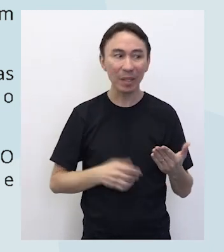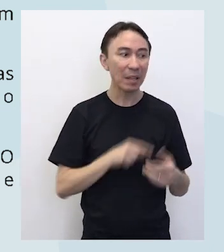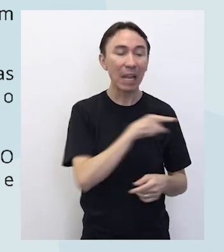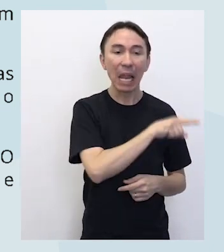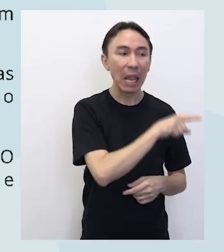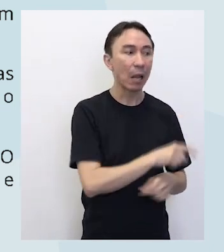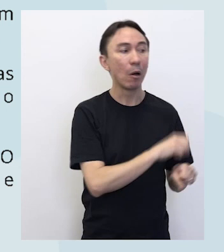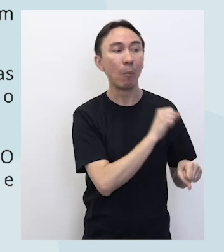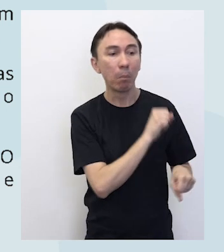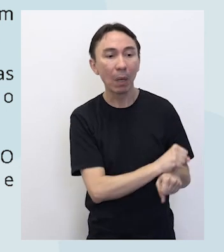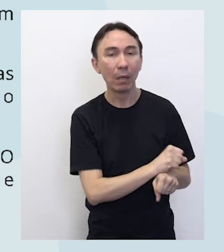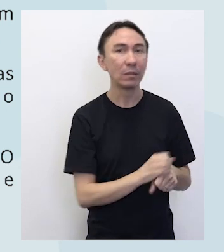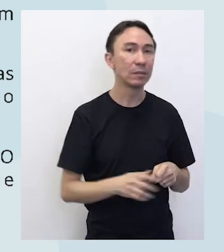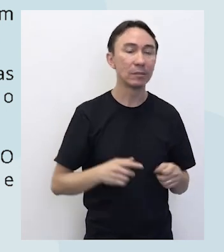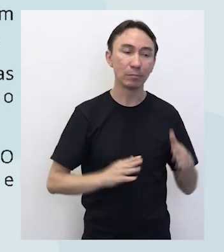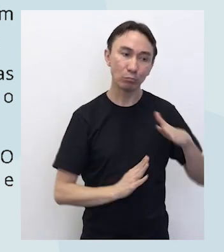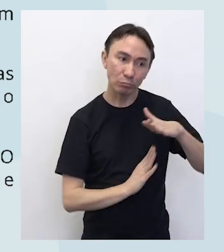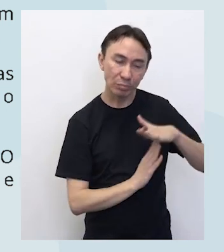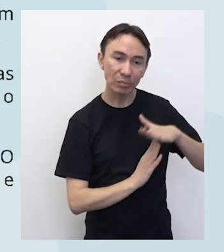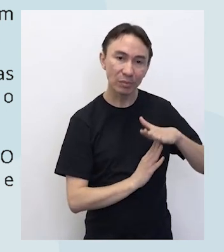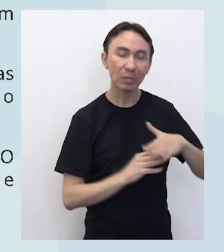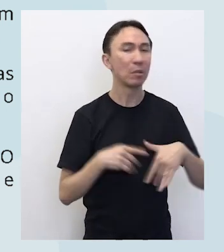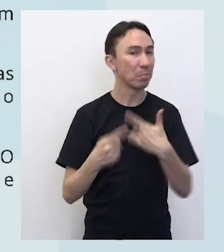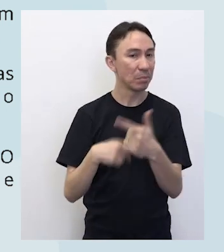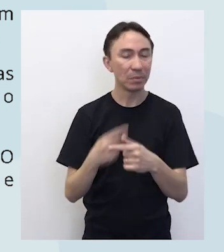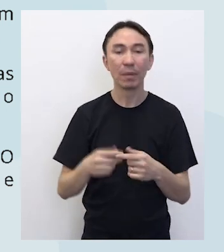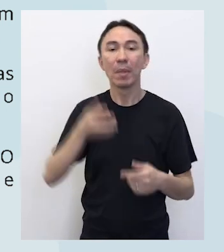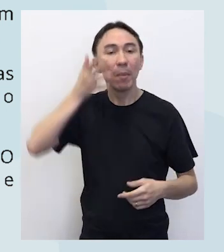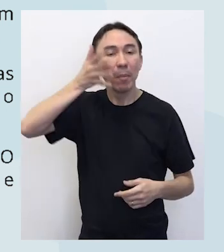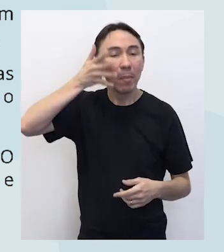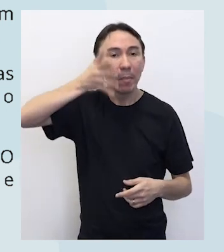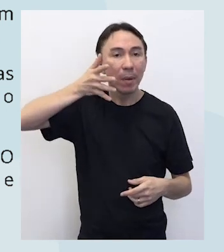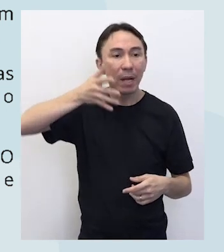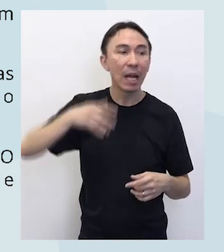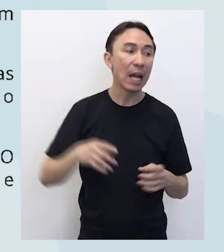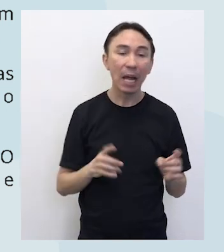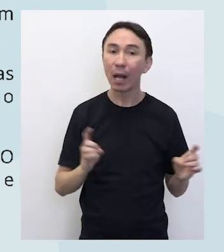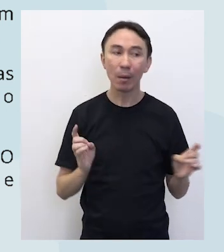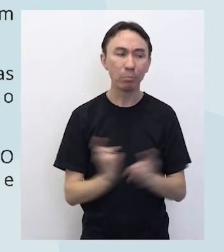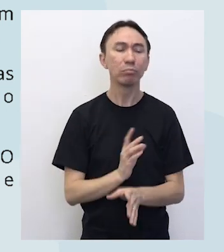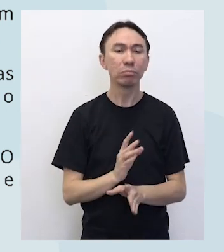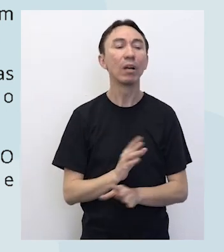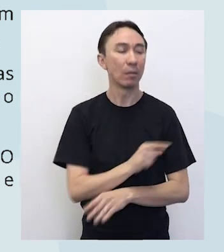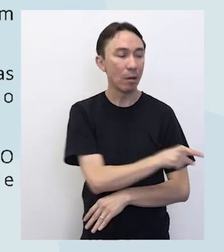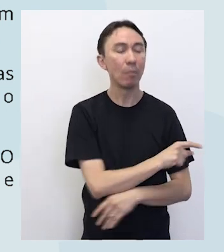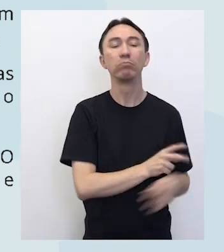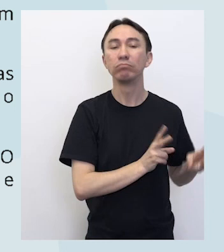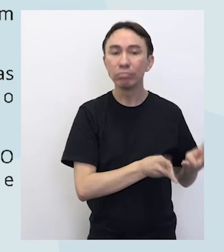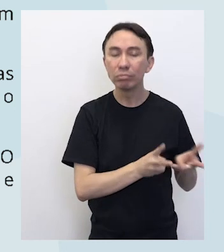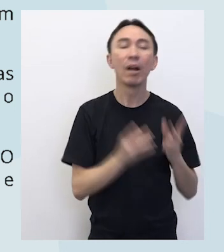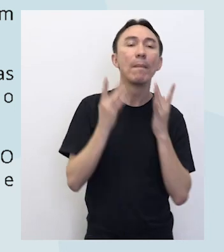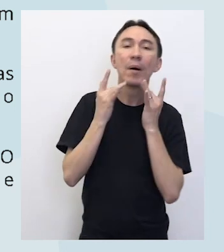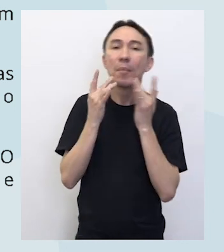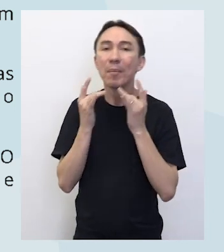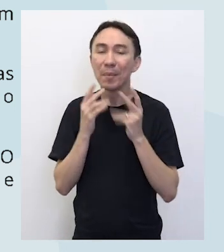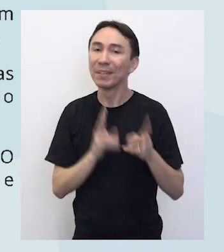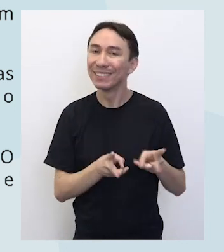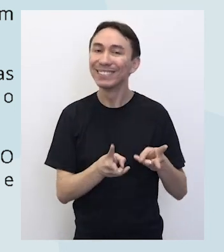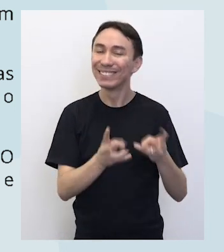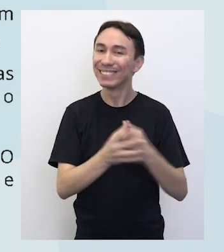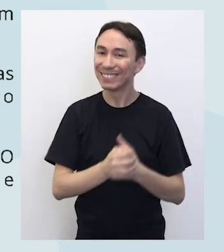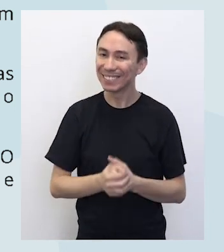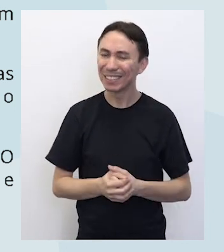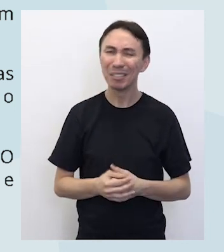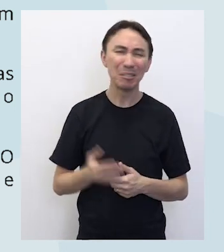paralisa, ele introduz aquela rubrica e a ação depois continua. Isso é que a gente chama de quarta parede semipermeável, né? Isso era muito comum ainda